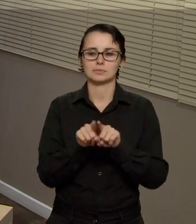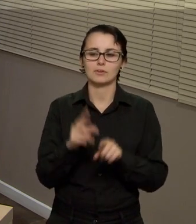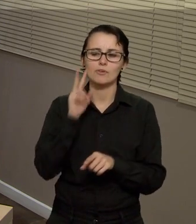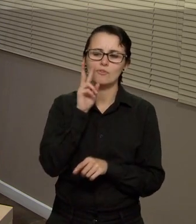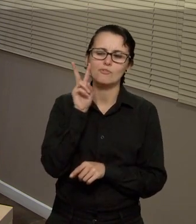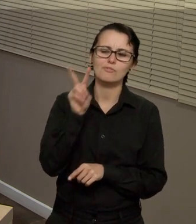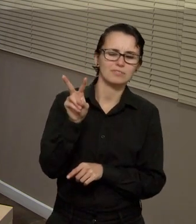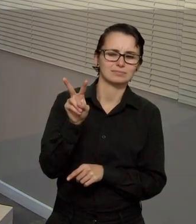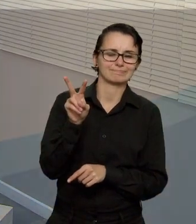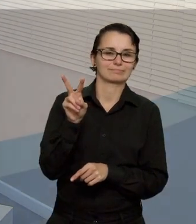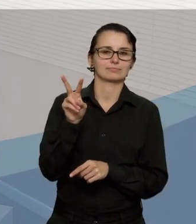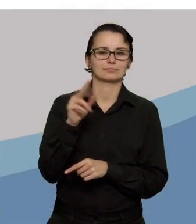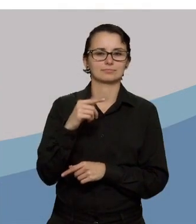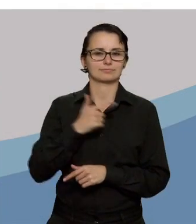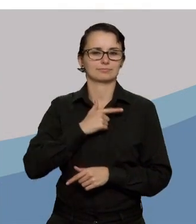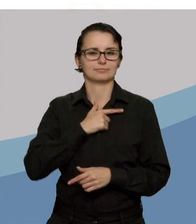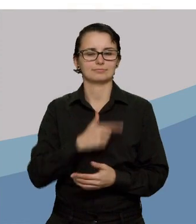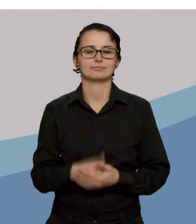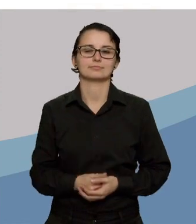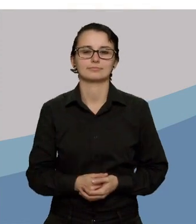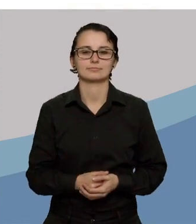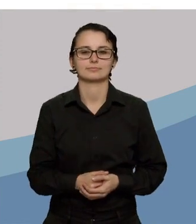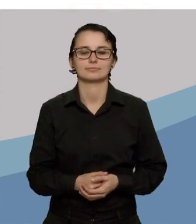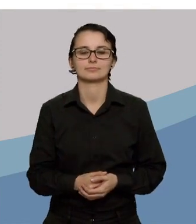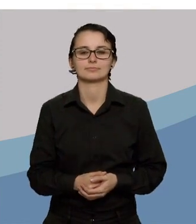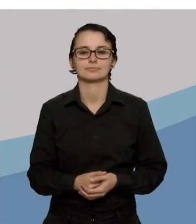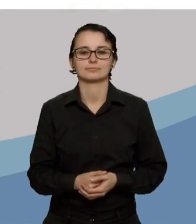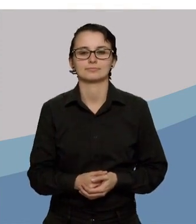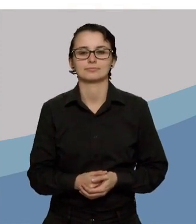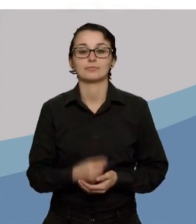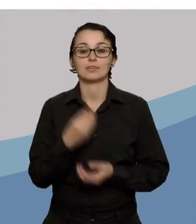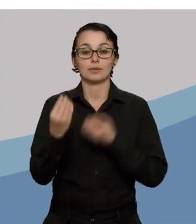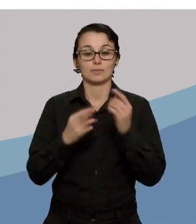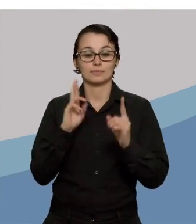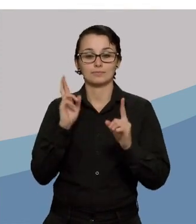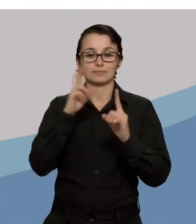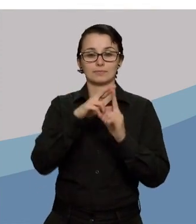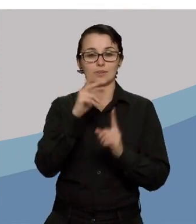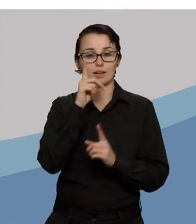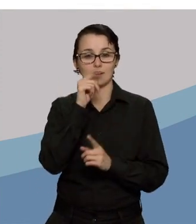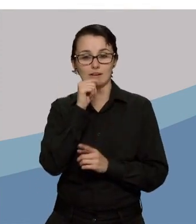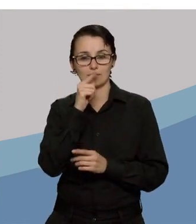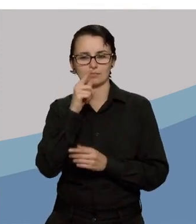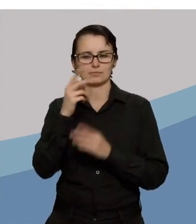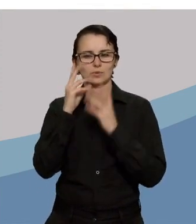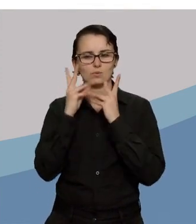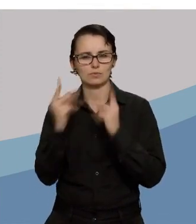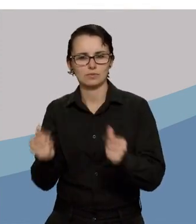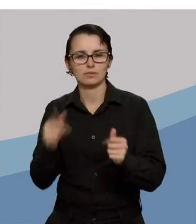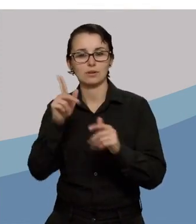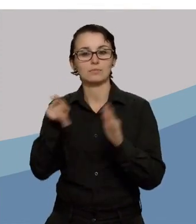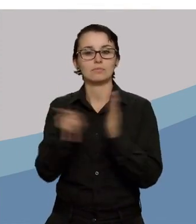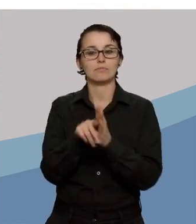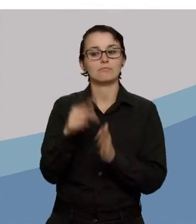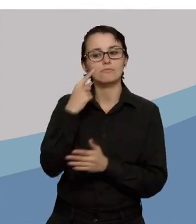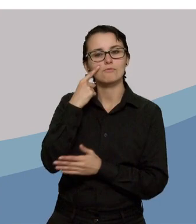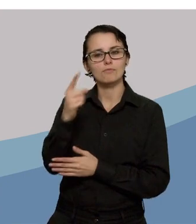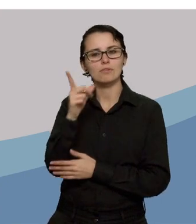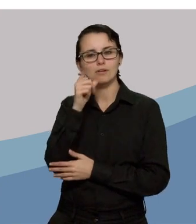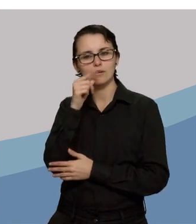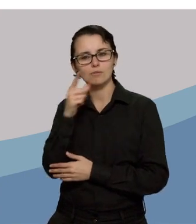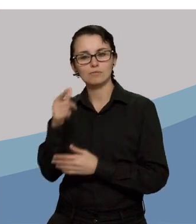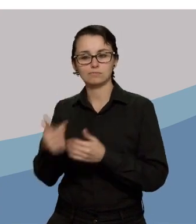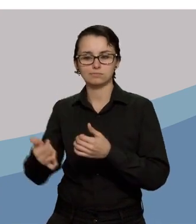estético desagradável. Os parâmetros de qualidade da água são utilizados para a caracterização de águas para